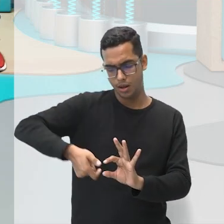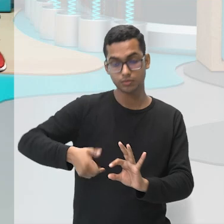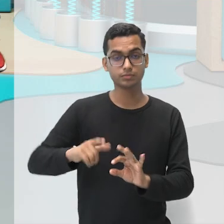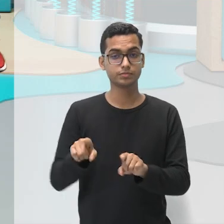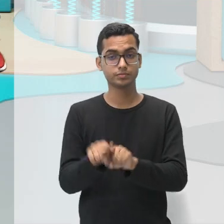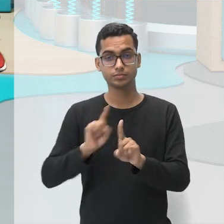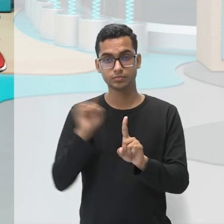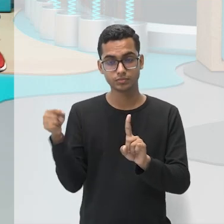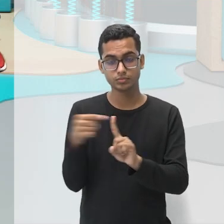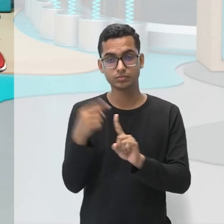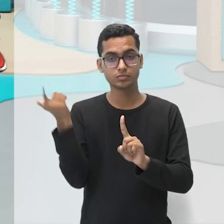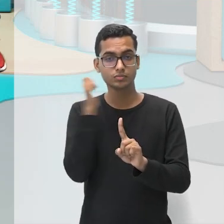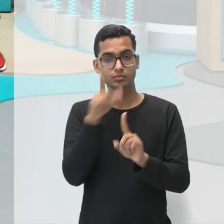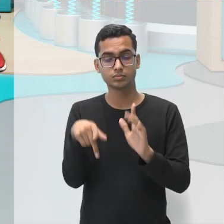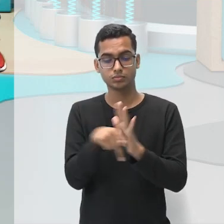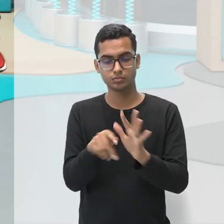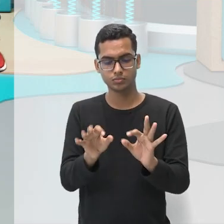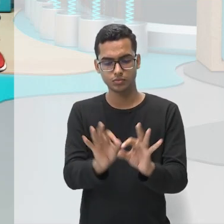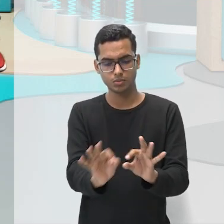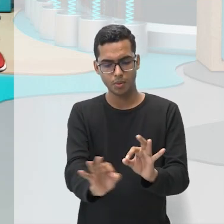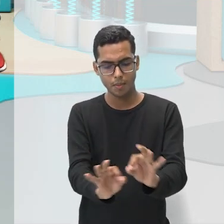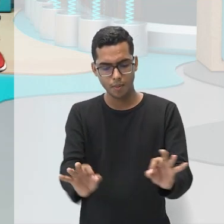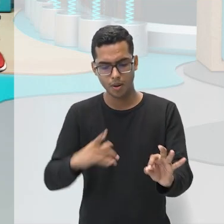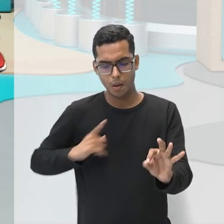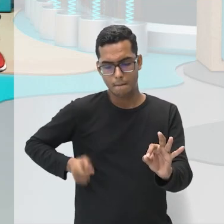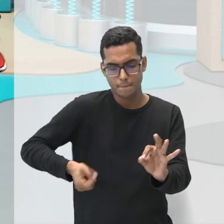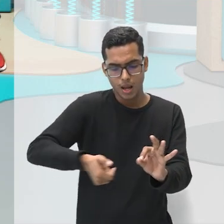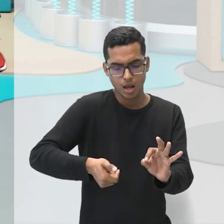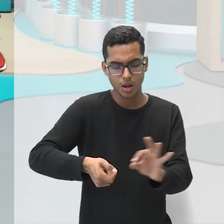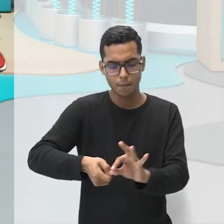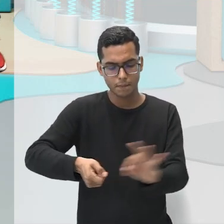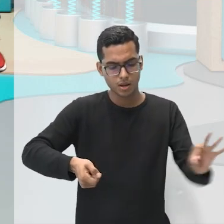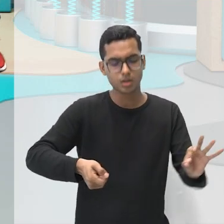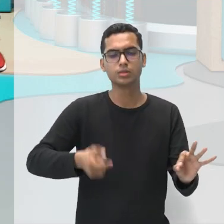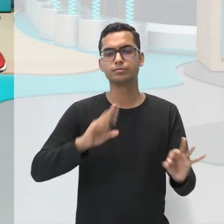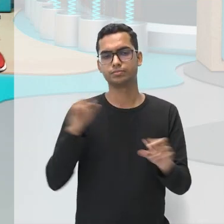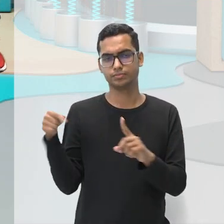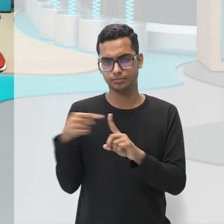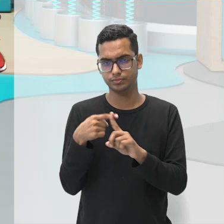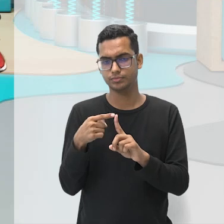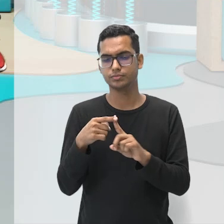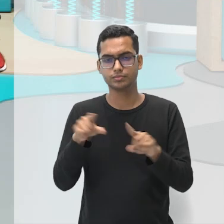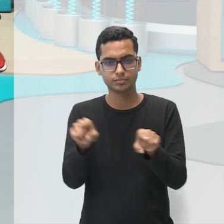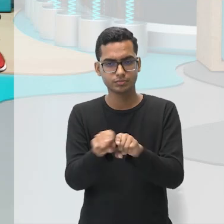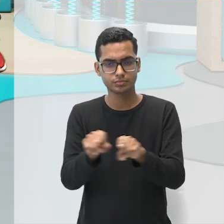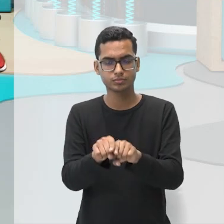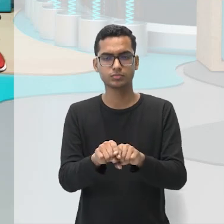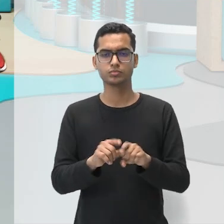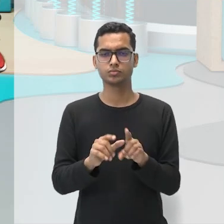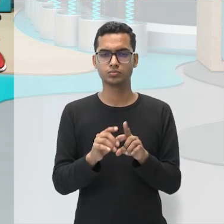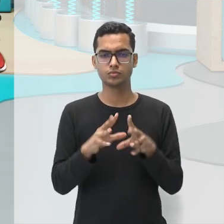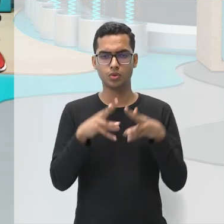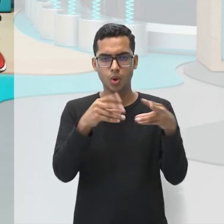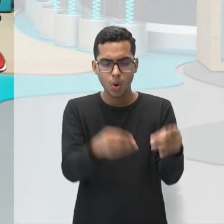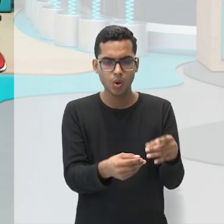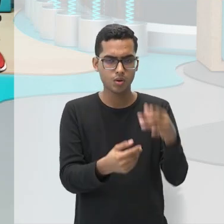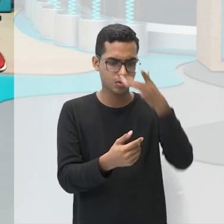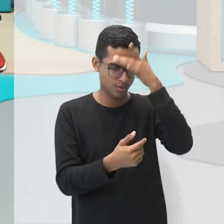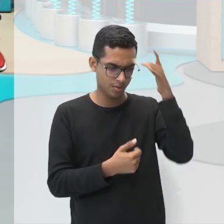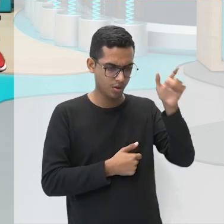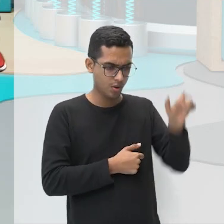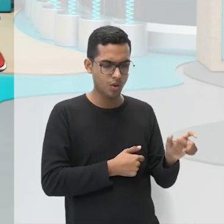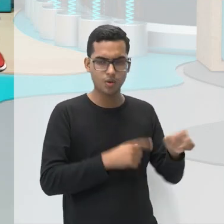é tirar do círculo essas bolas. Todas as bolinhas dos adversários postas para fora, elas se